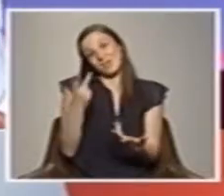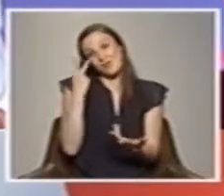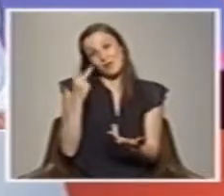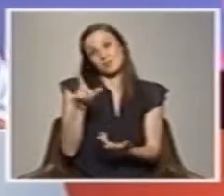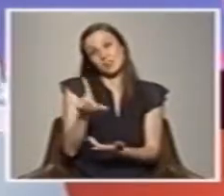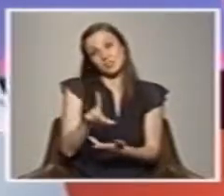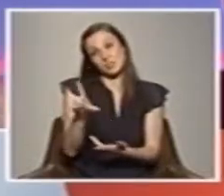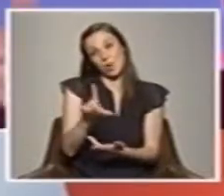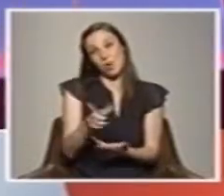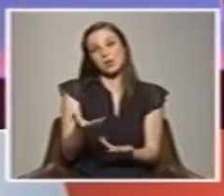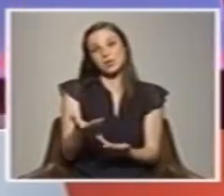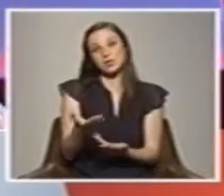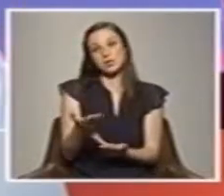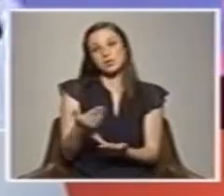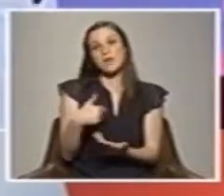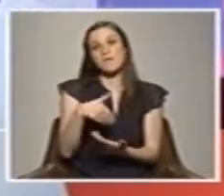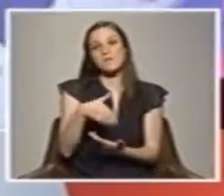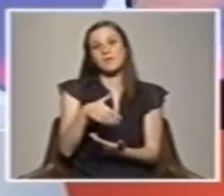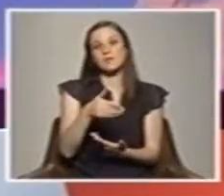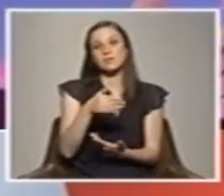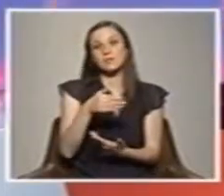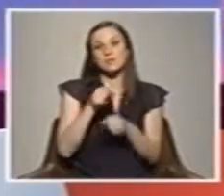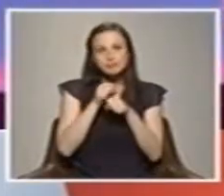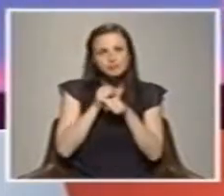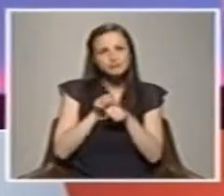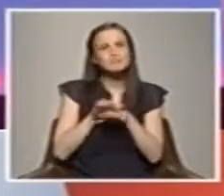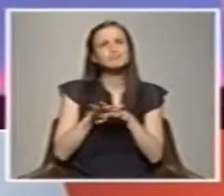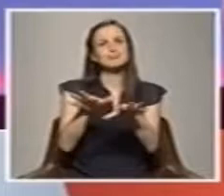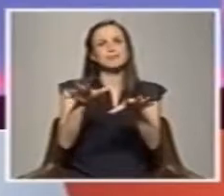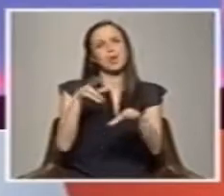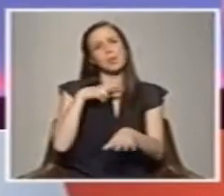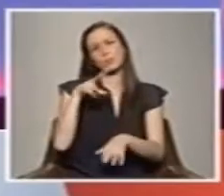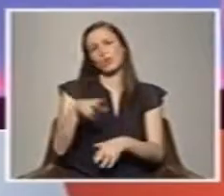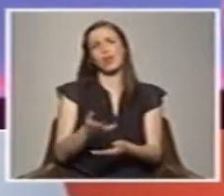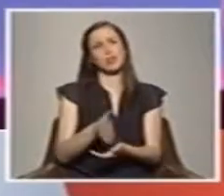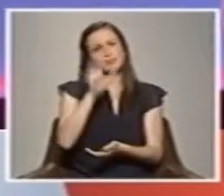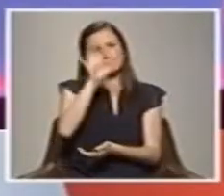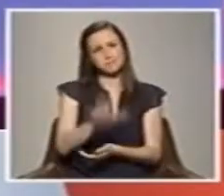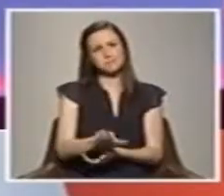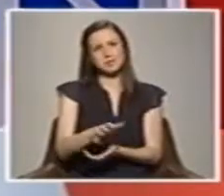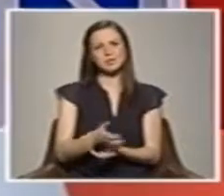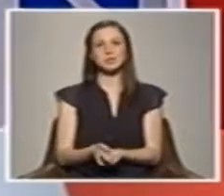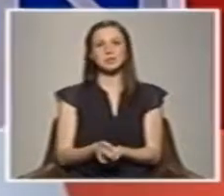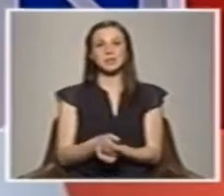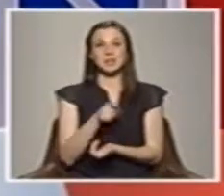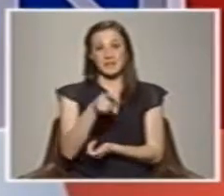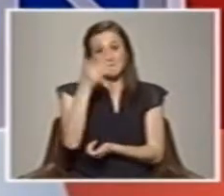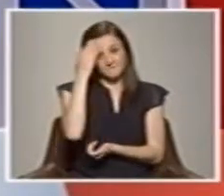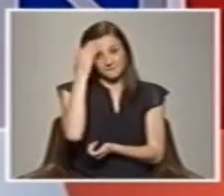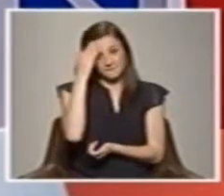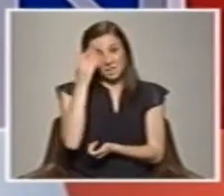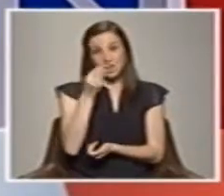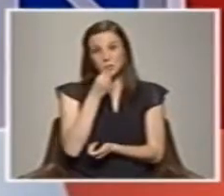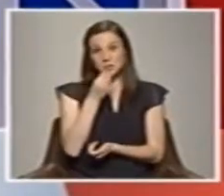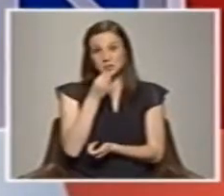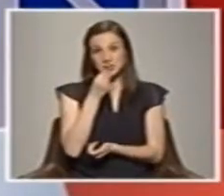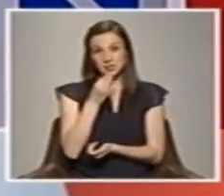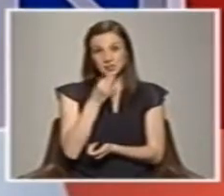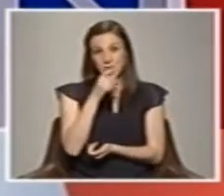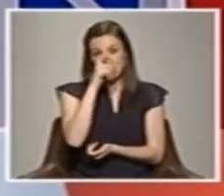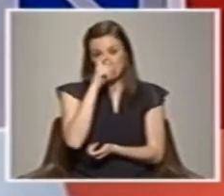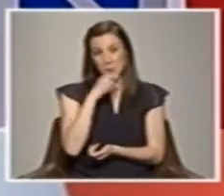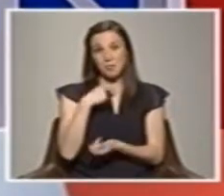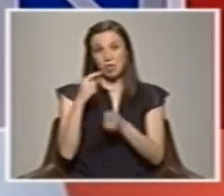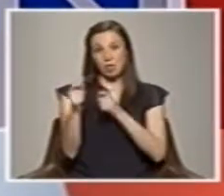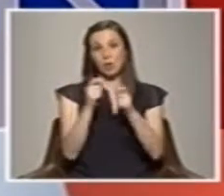experiências pilotos são Lisboa, depois nós queremos que se replique ao país que foi feito. Essa consciência sobre a alimentação, e agora estava a olhar também um pouco da conversa que tinha ali há pouco